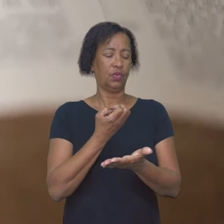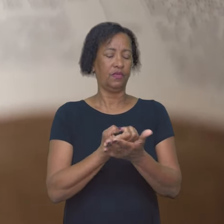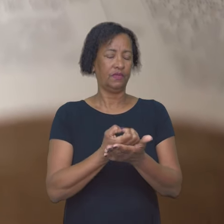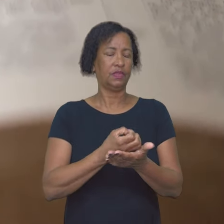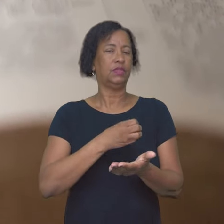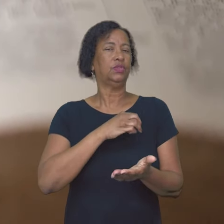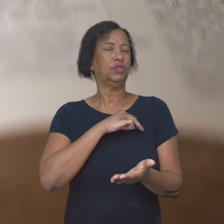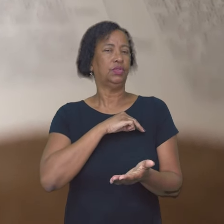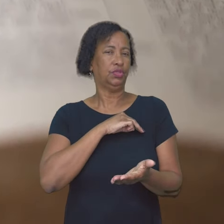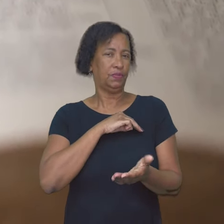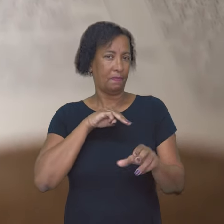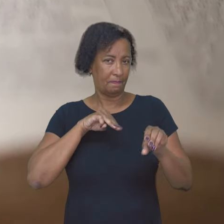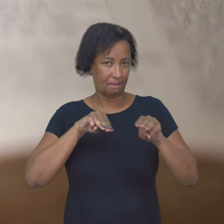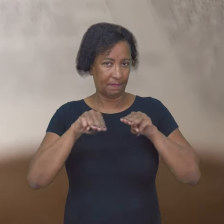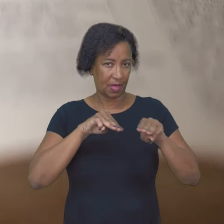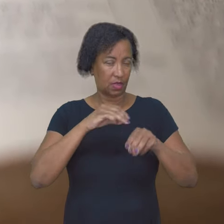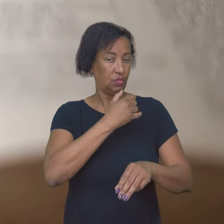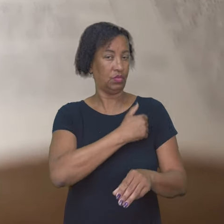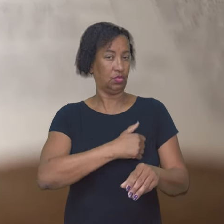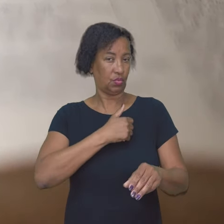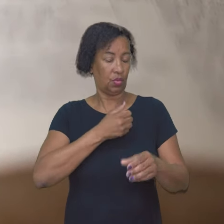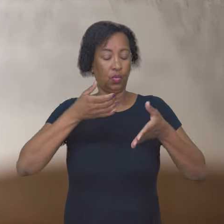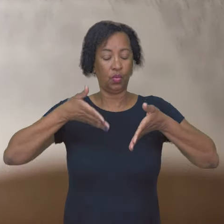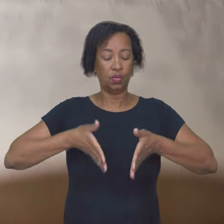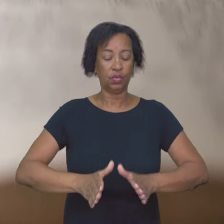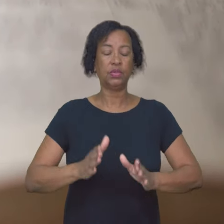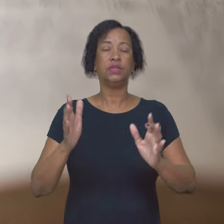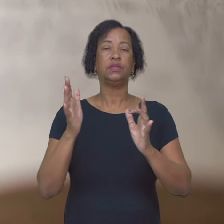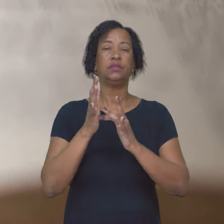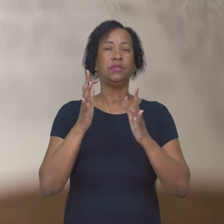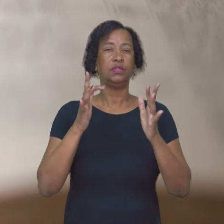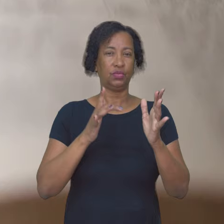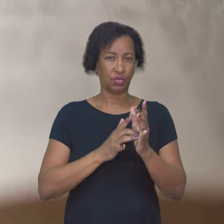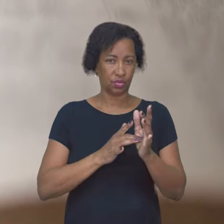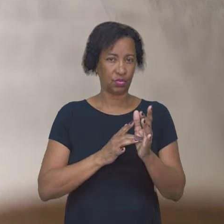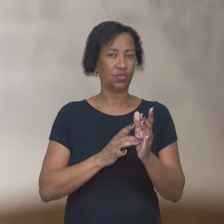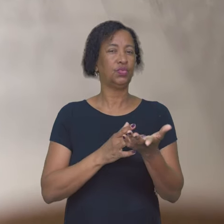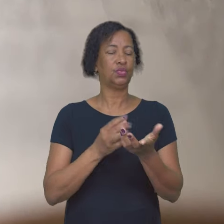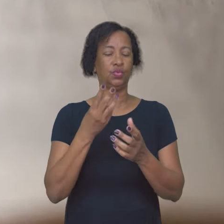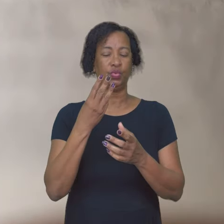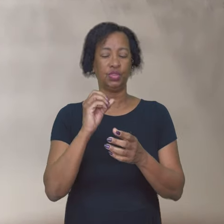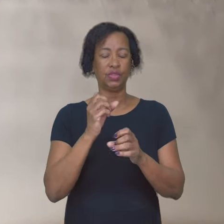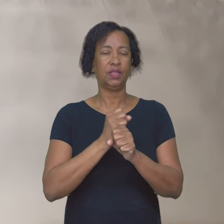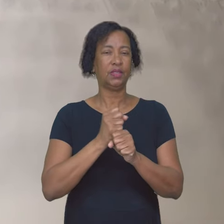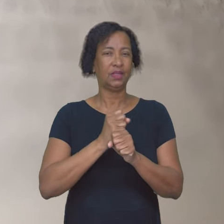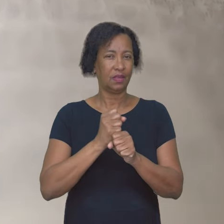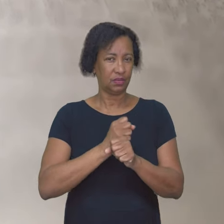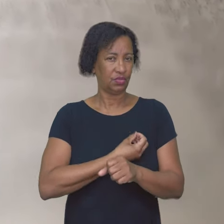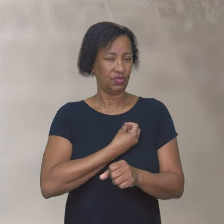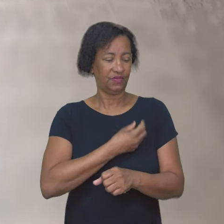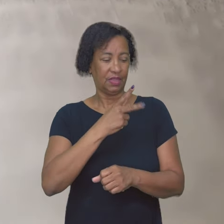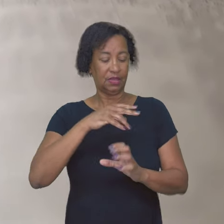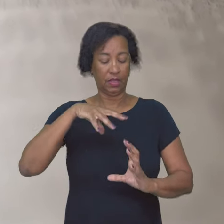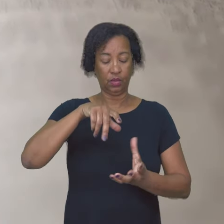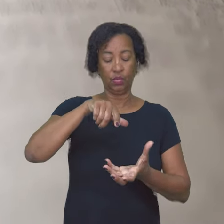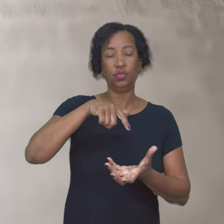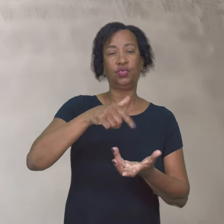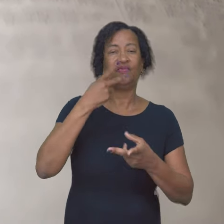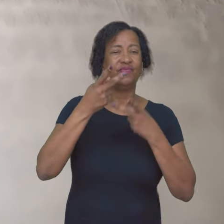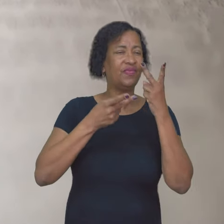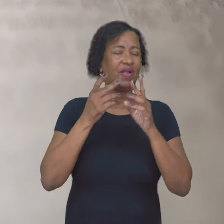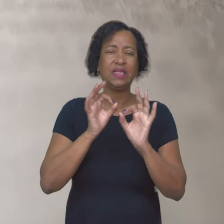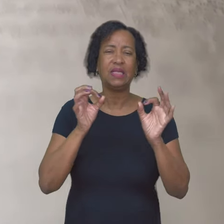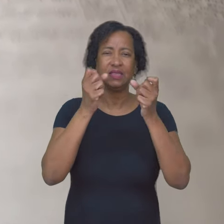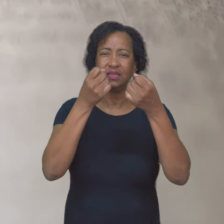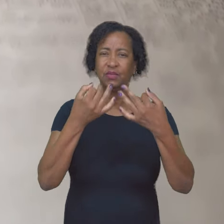João o nascimento de Jesus e os seus primeiros 30 anos de vida sobre a terra não são sequer mencionados mesmo